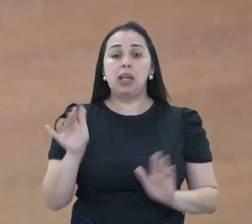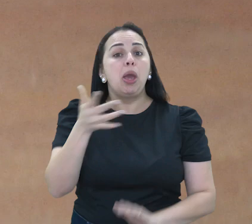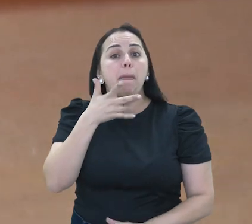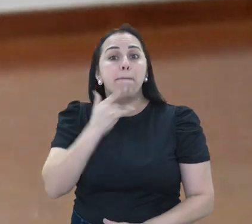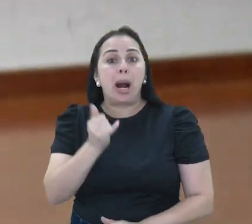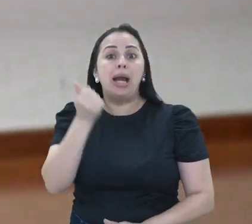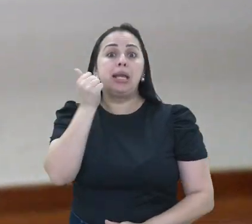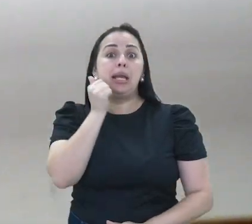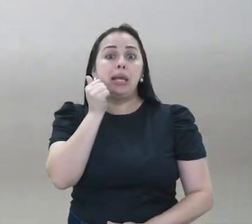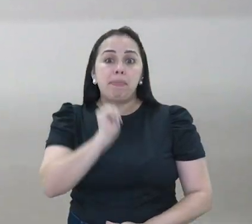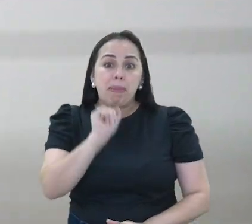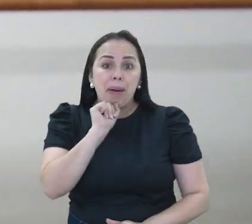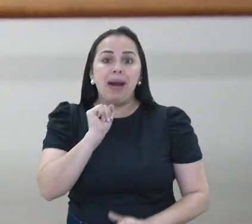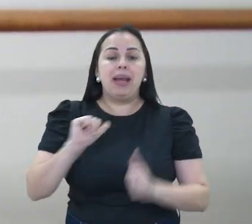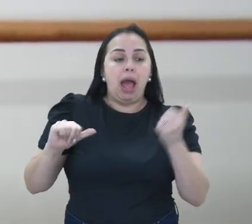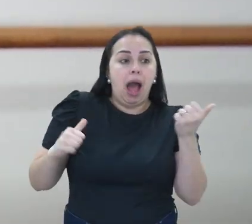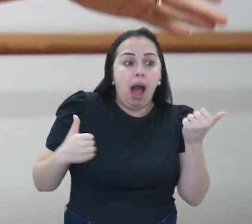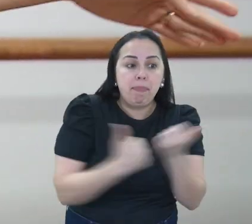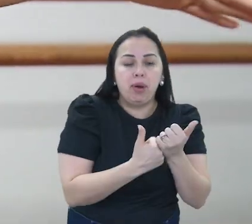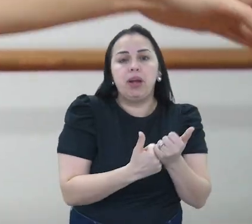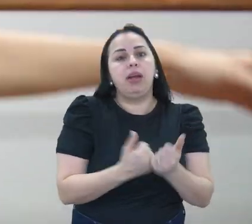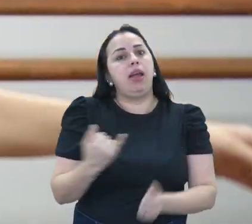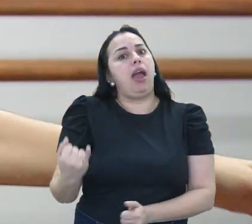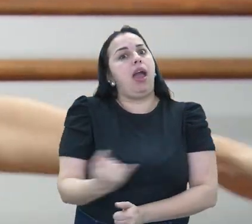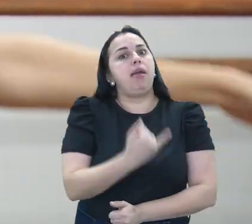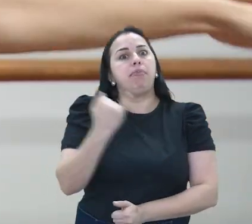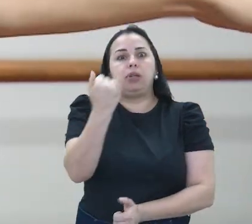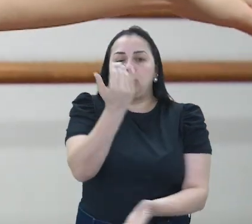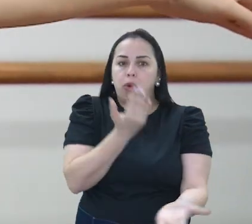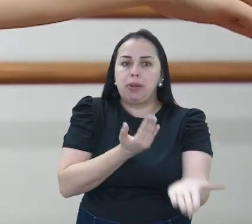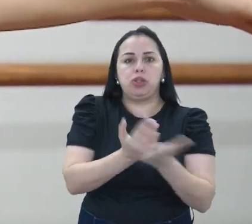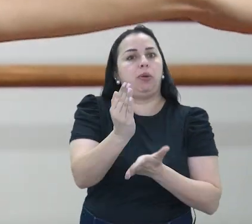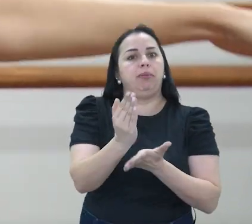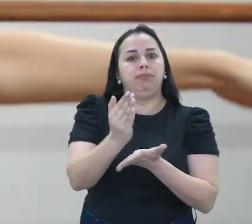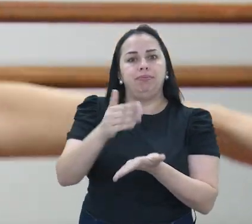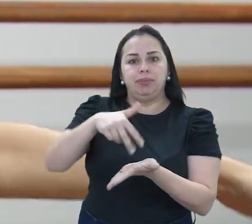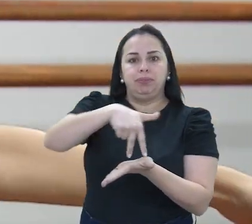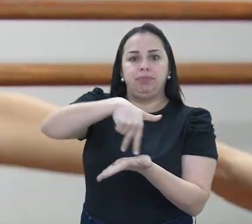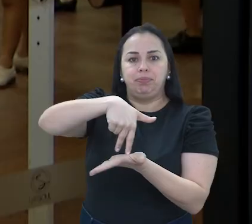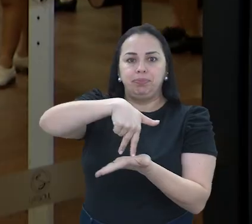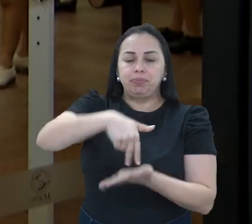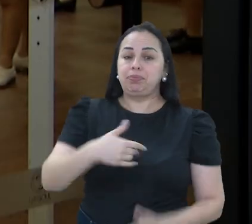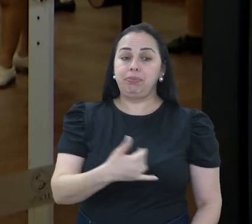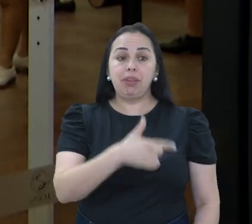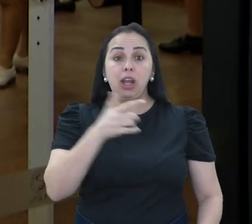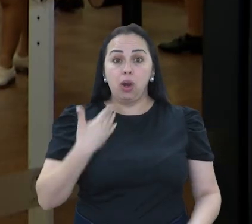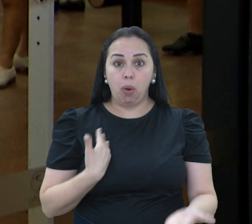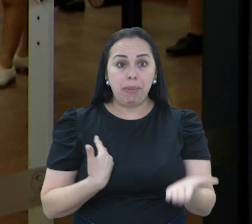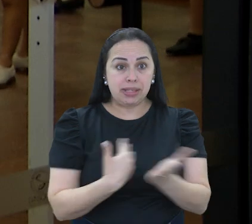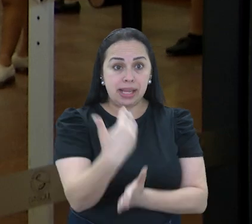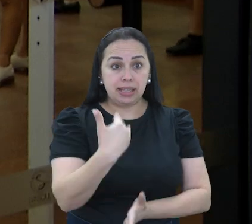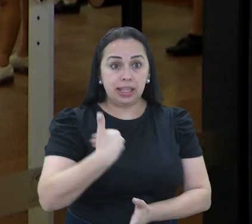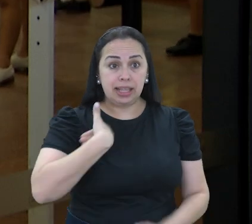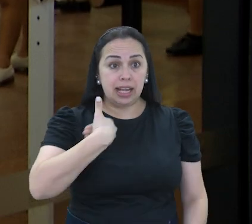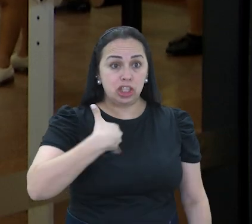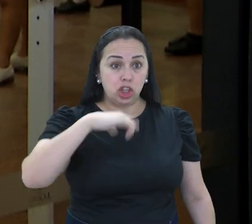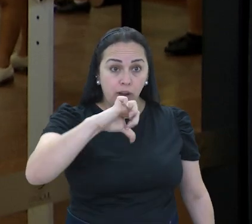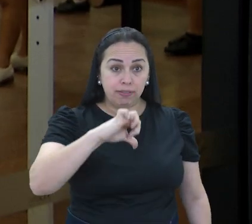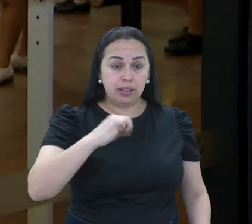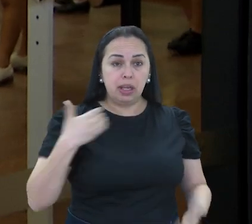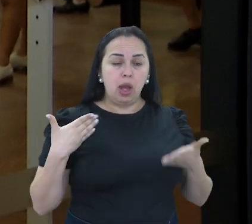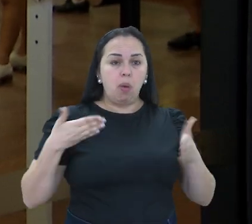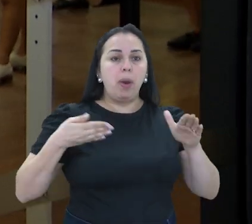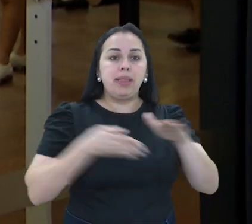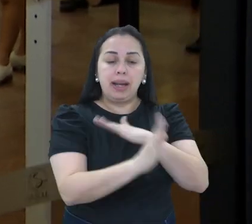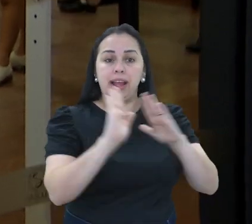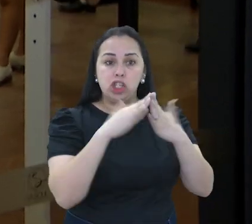dos pais e amigos foi essencial para que ela iniciasse a trajetória. Foi com 9 anos que eu entrei na minha primeira